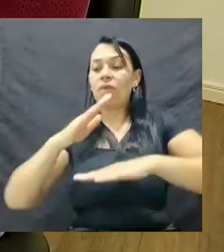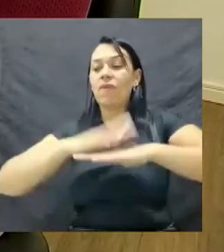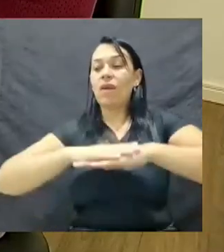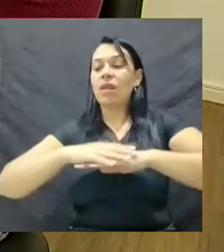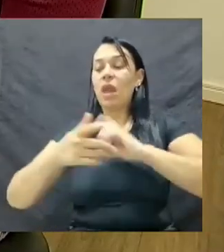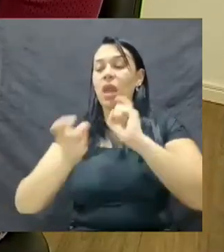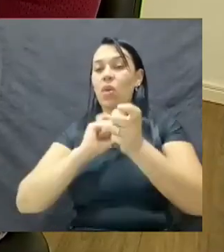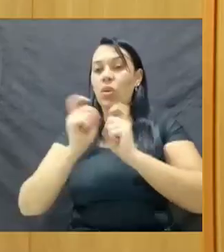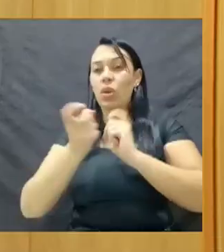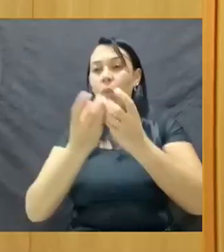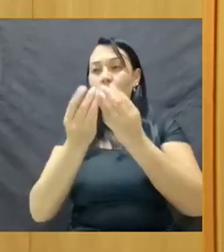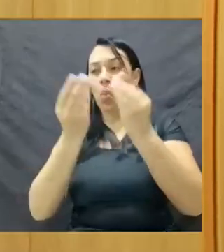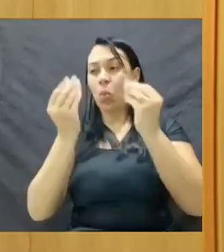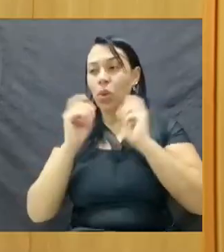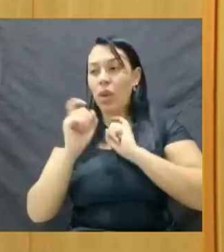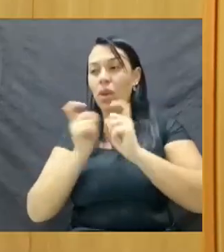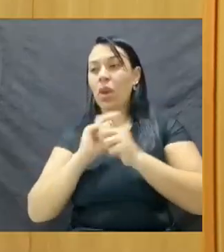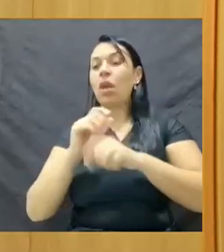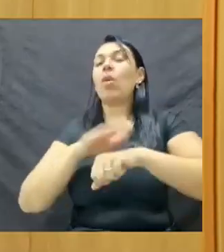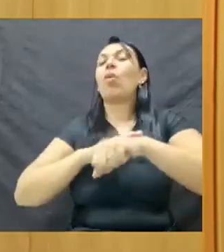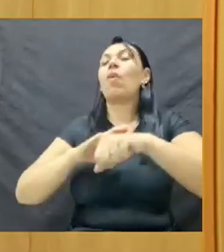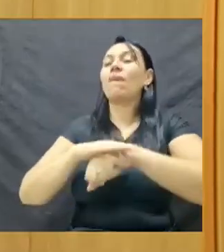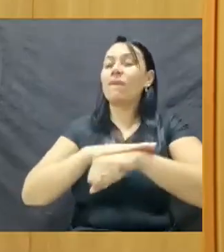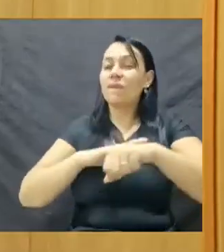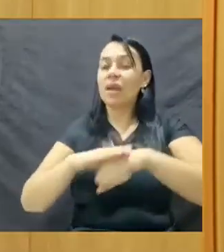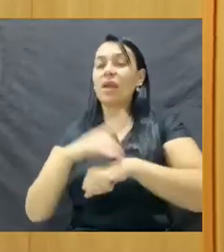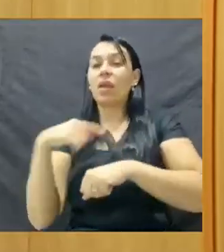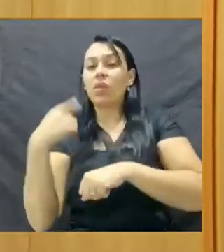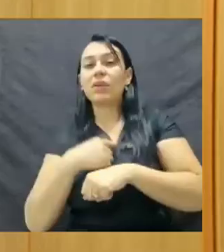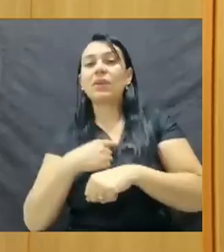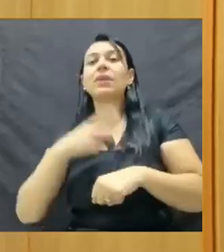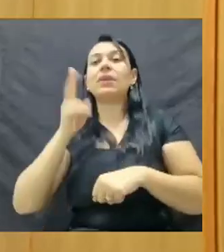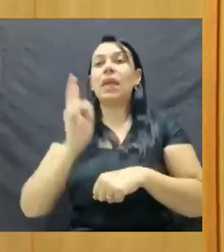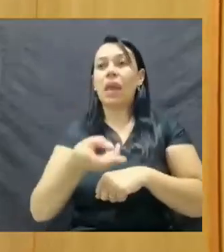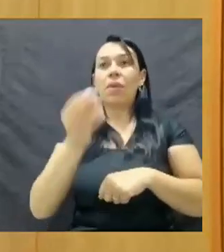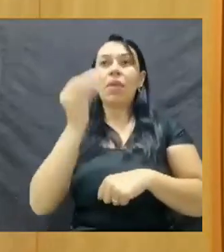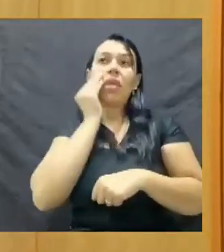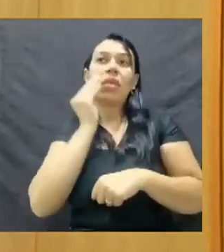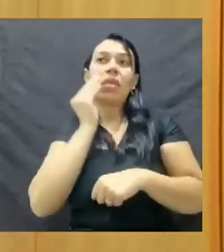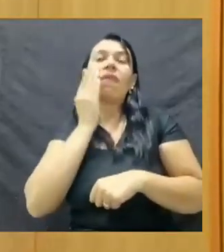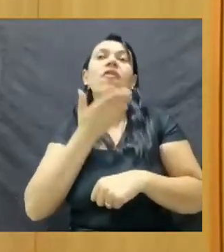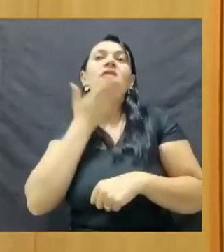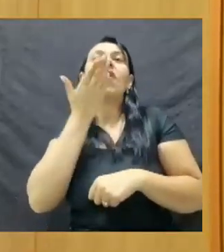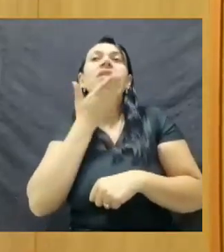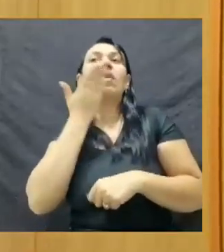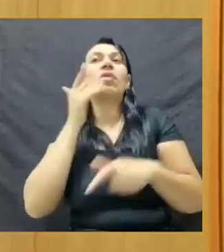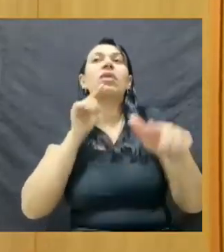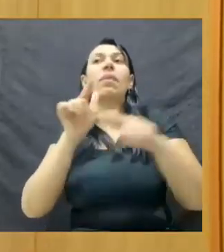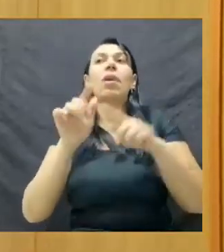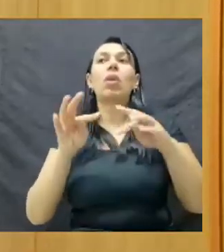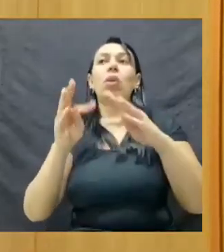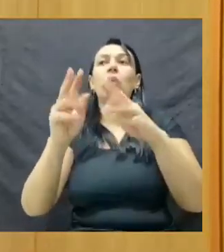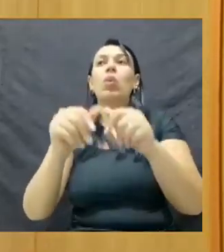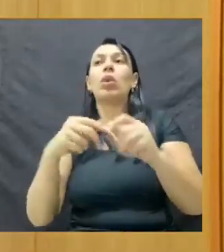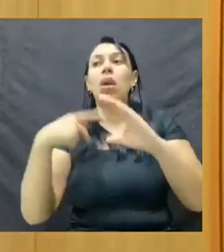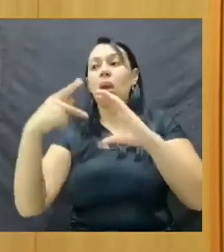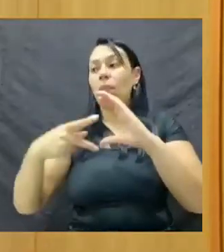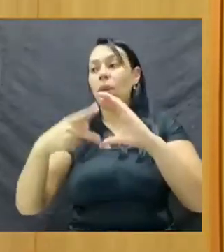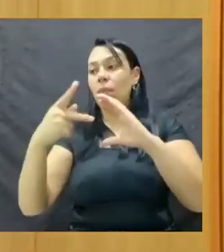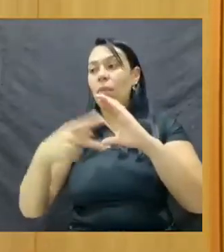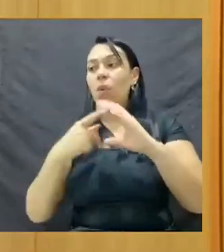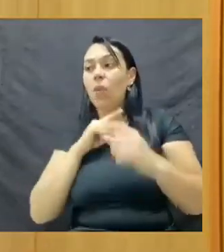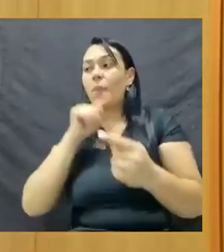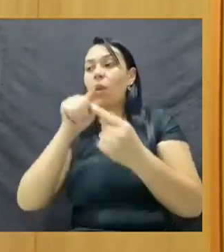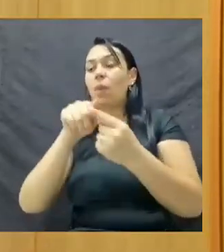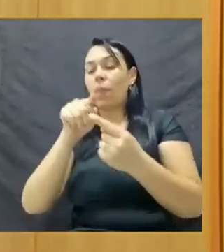vêm conversar, a gente está sempre tentando facilitar o trabalho de todos para que a Câmara chegue ao seu objetivo.